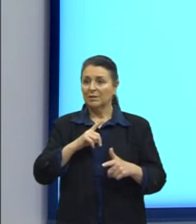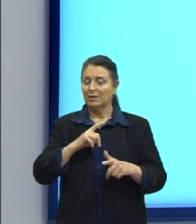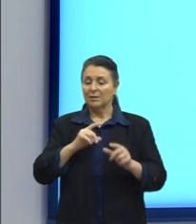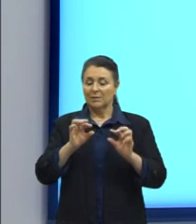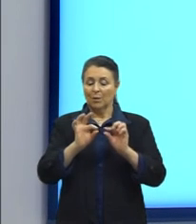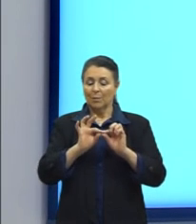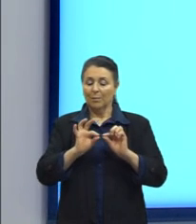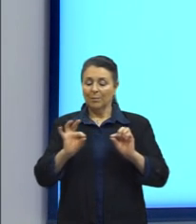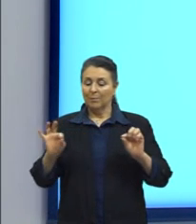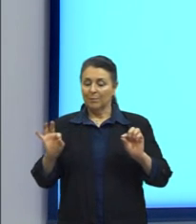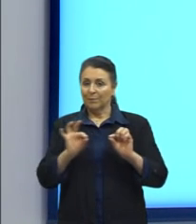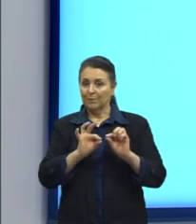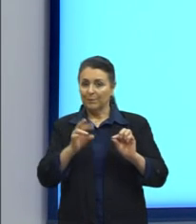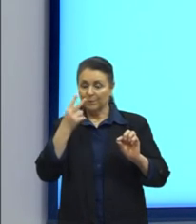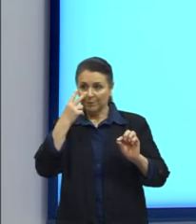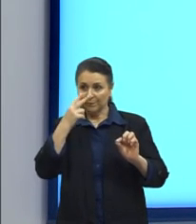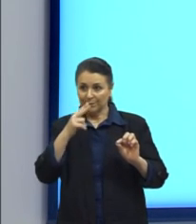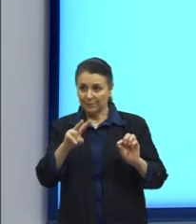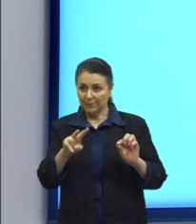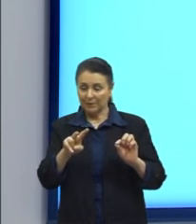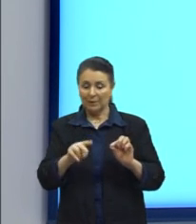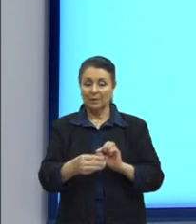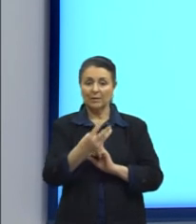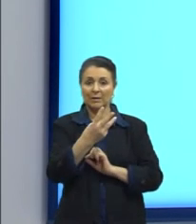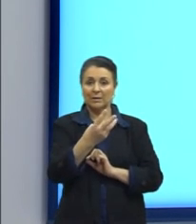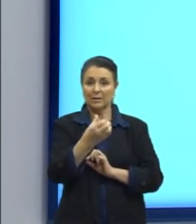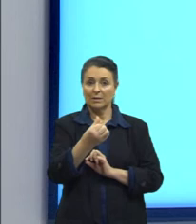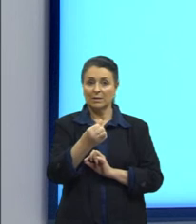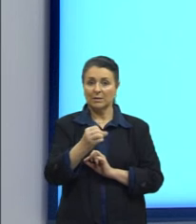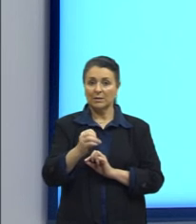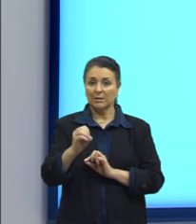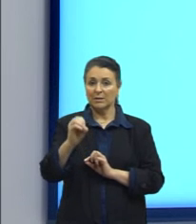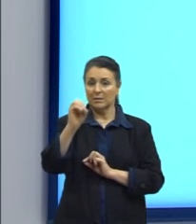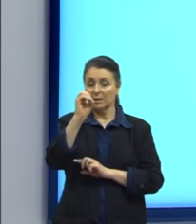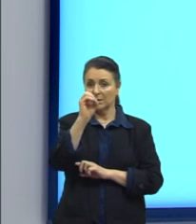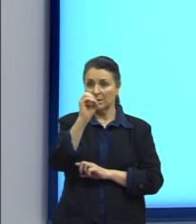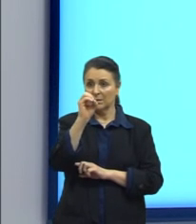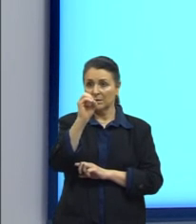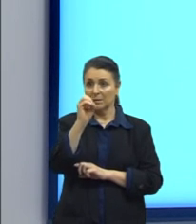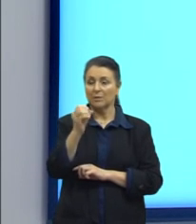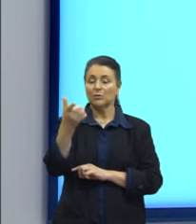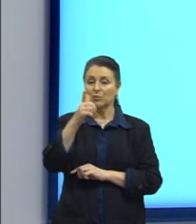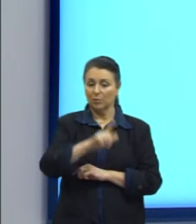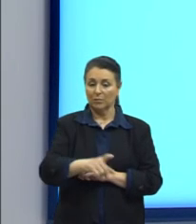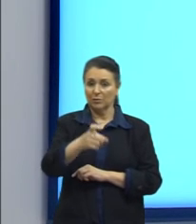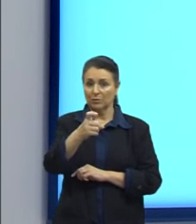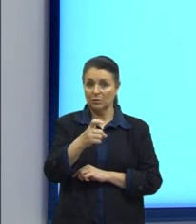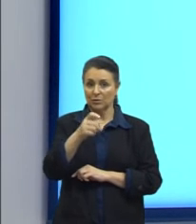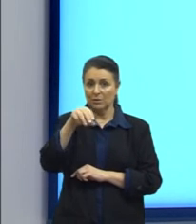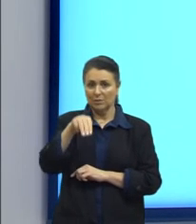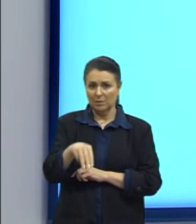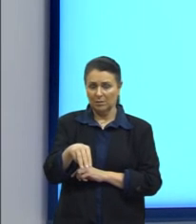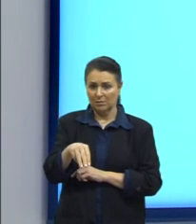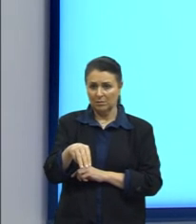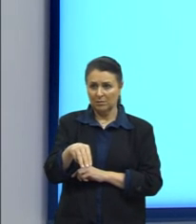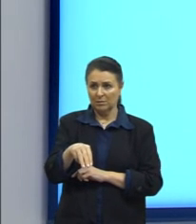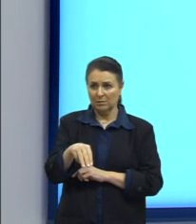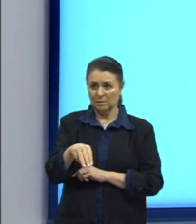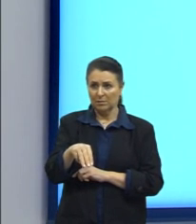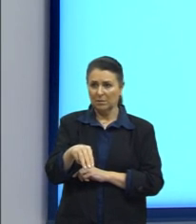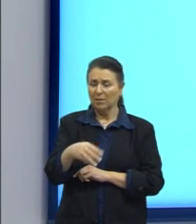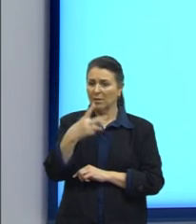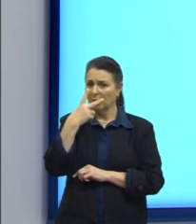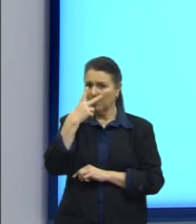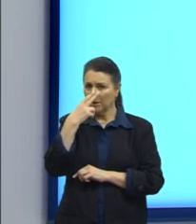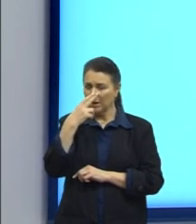uma linha aqui para a gente ver né por último também 360 né que vai voltar então você xn ó vejam que